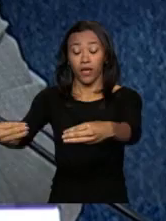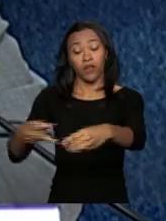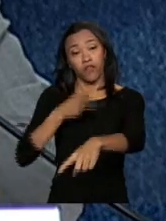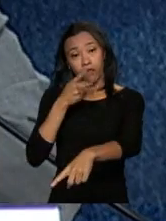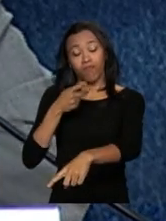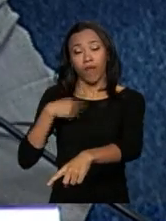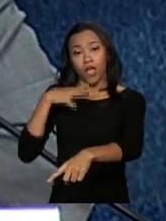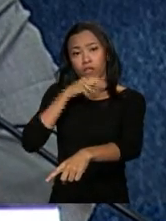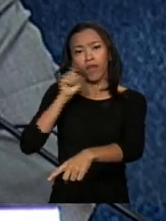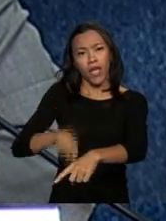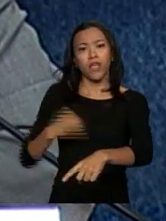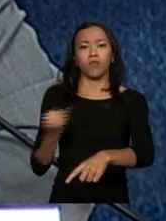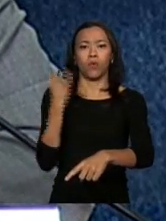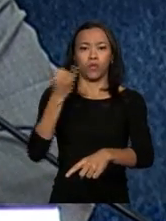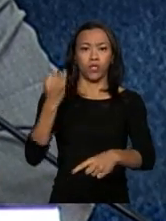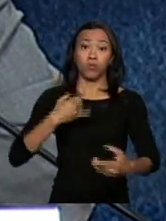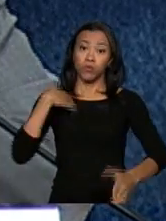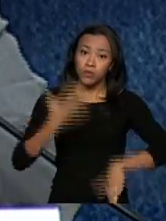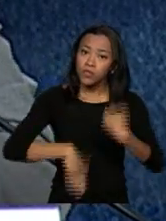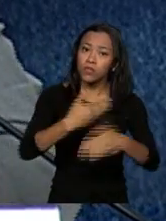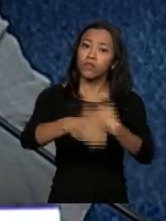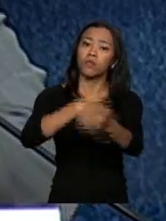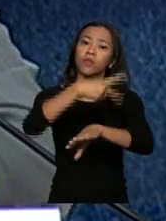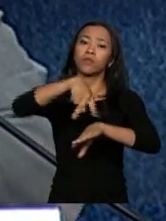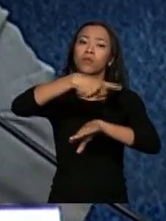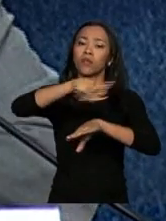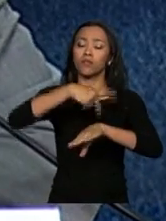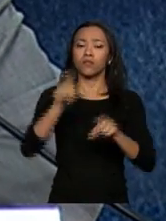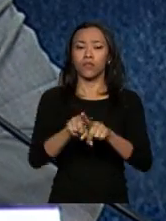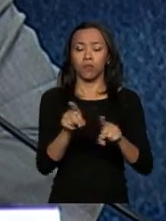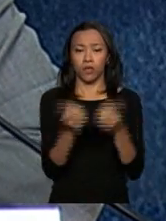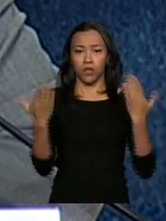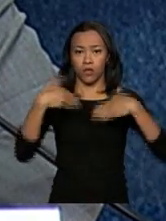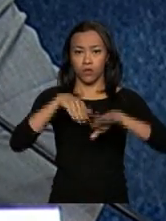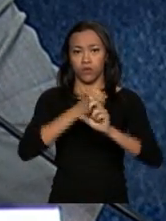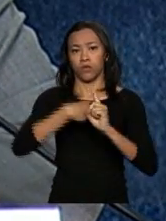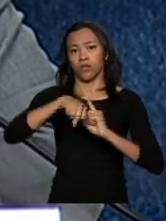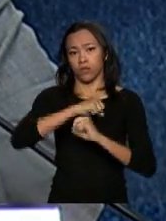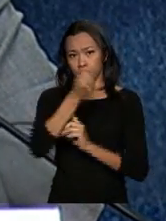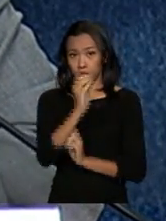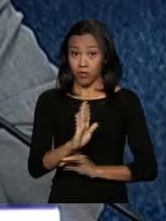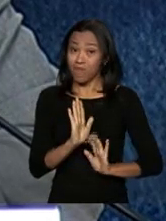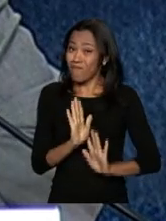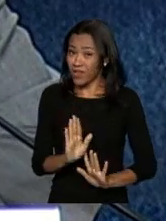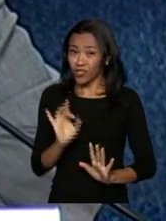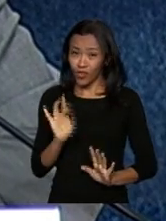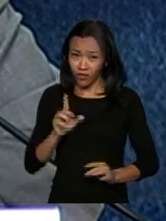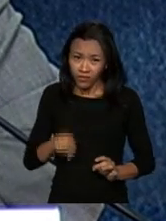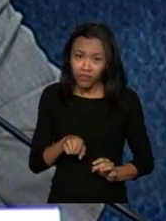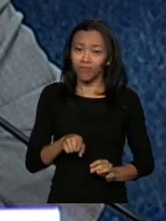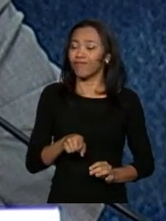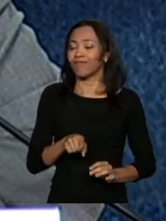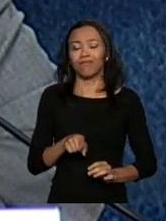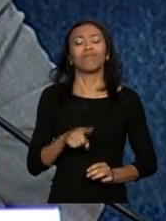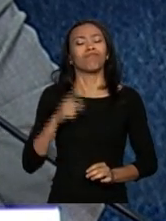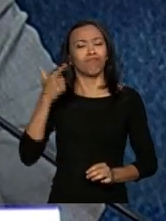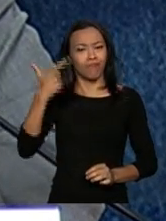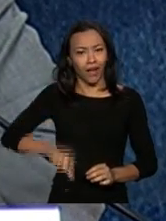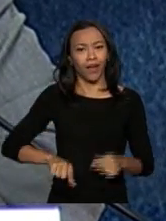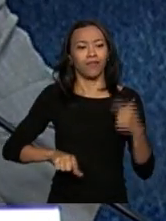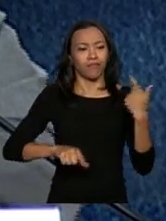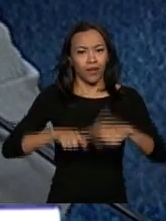necessária pro desenvolvimento do país paraa inclusão social Econômica mas não era suficiente para tudo que o país